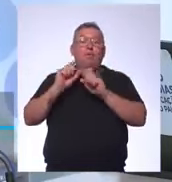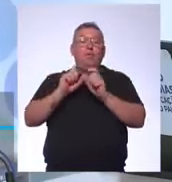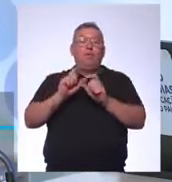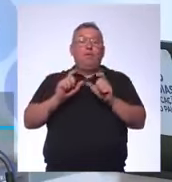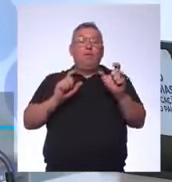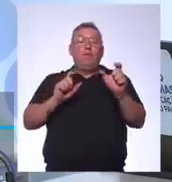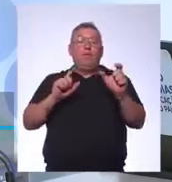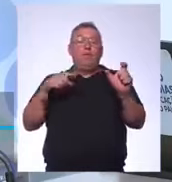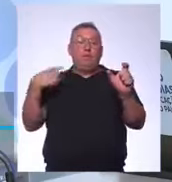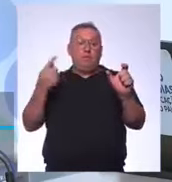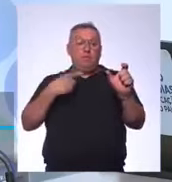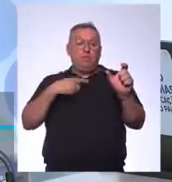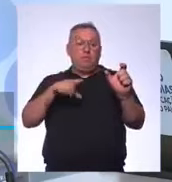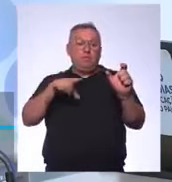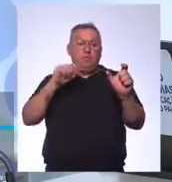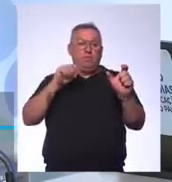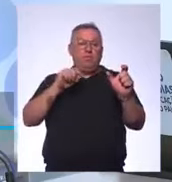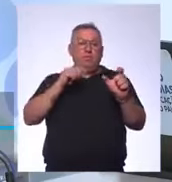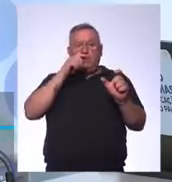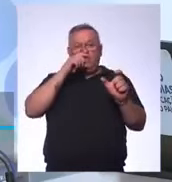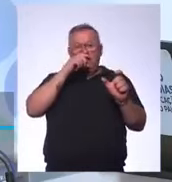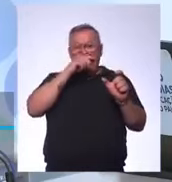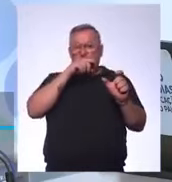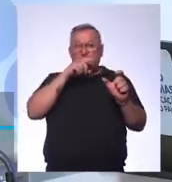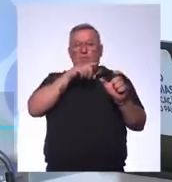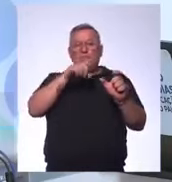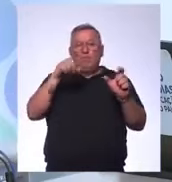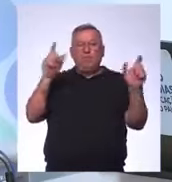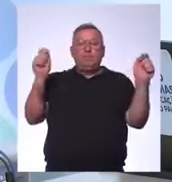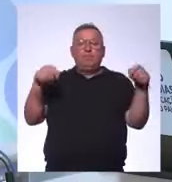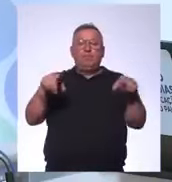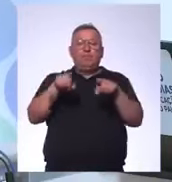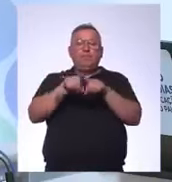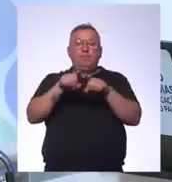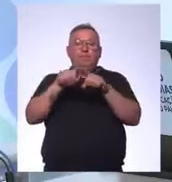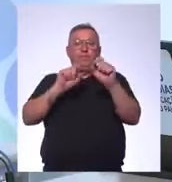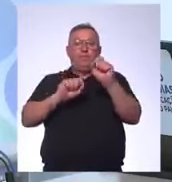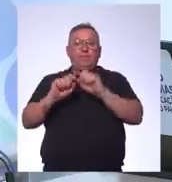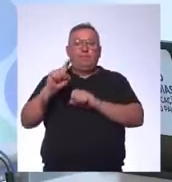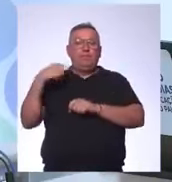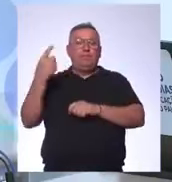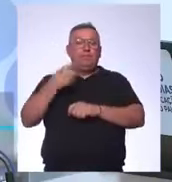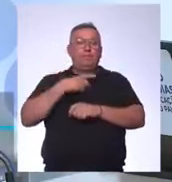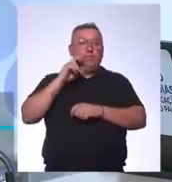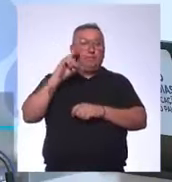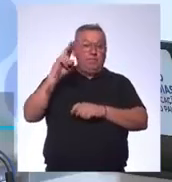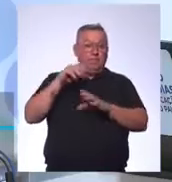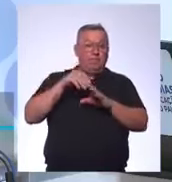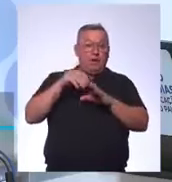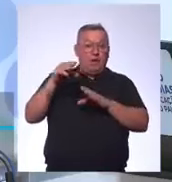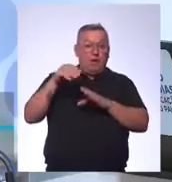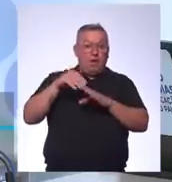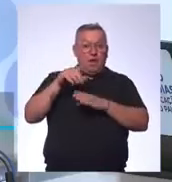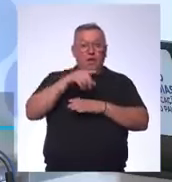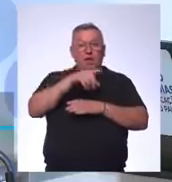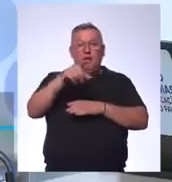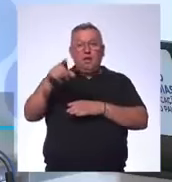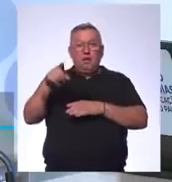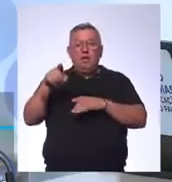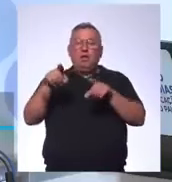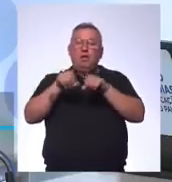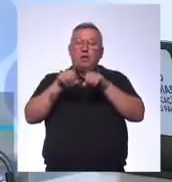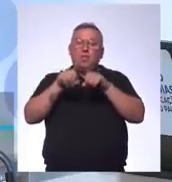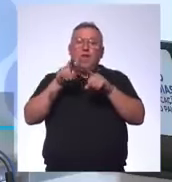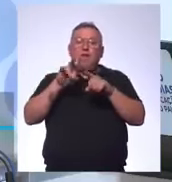um rascunho, né? Eu vou chamar isso de rascunho. E vocês podem, então, a gente está pegando as dicas de vocês, e aí vocês